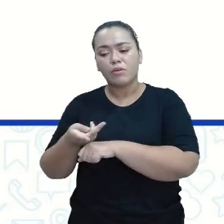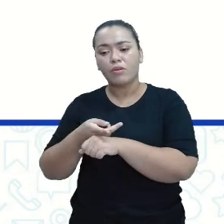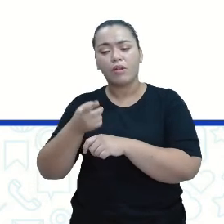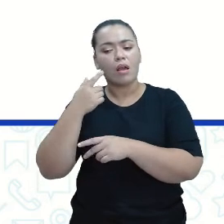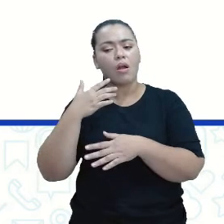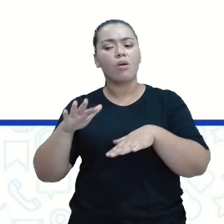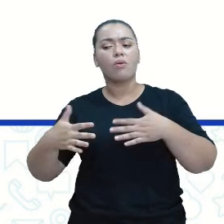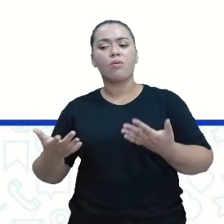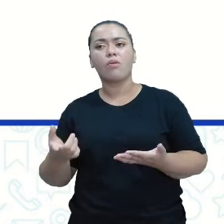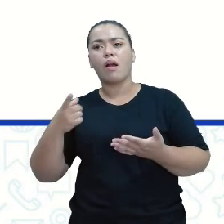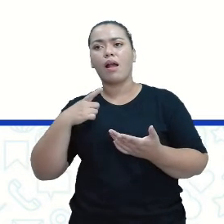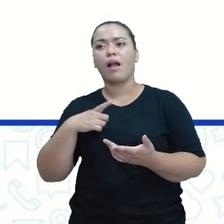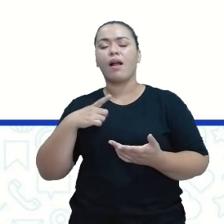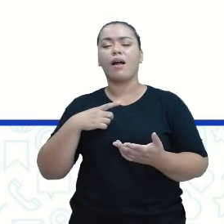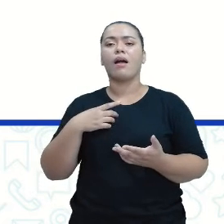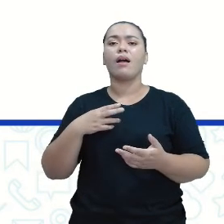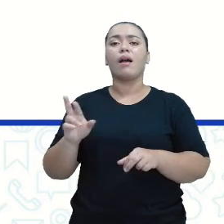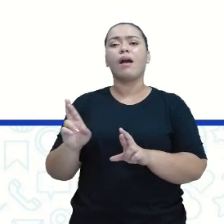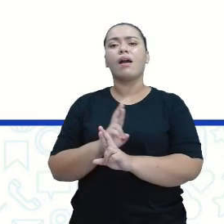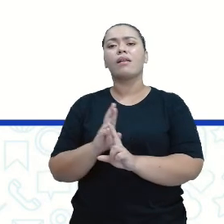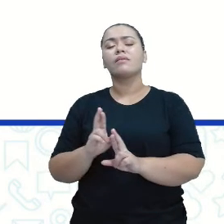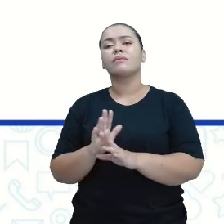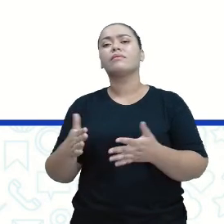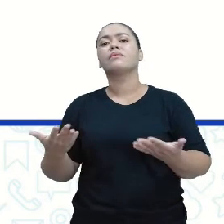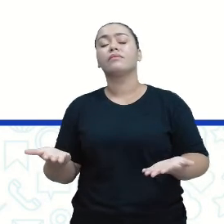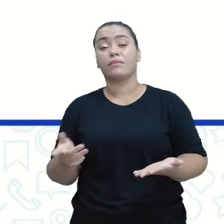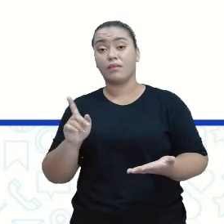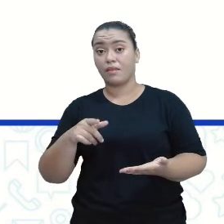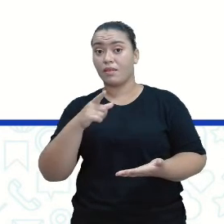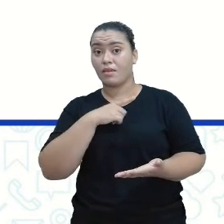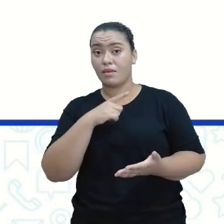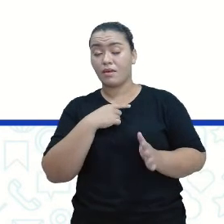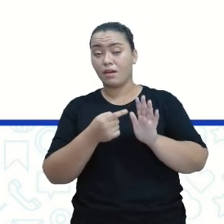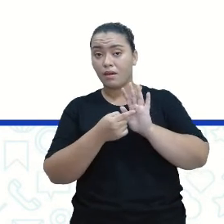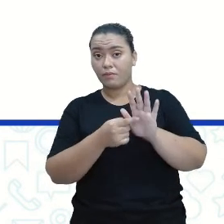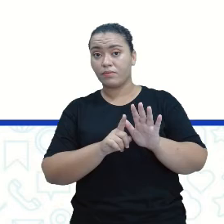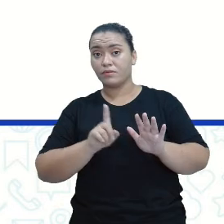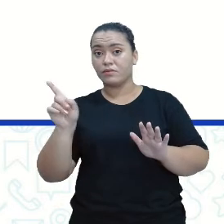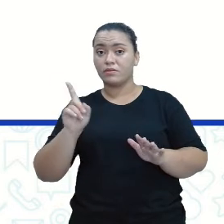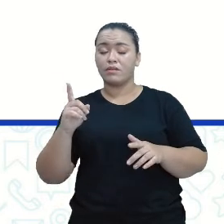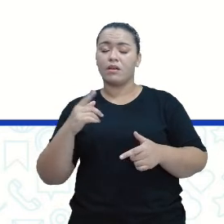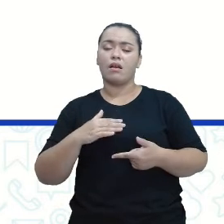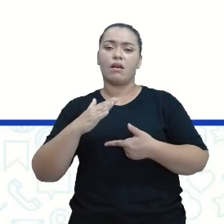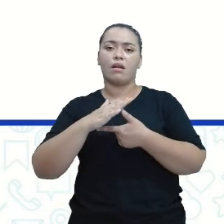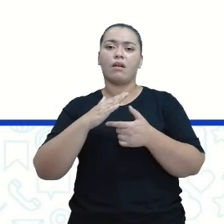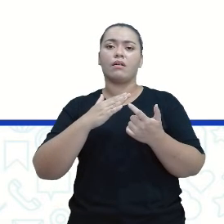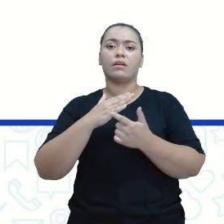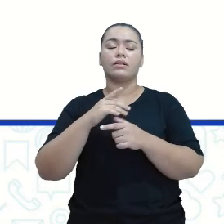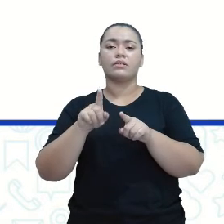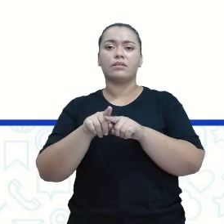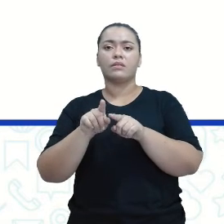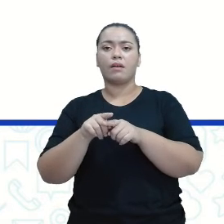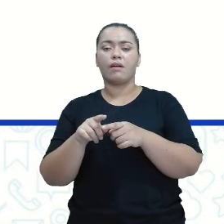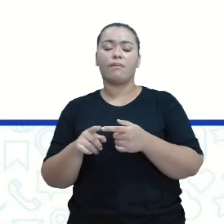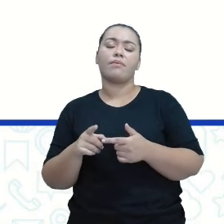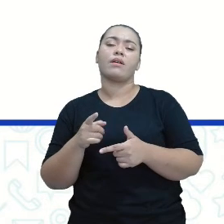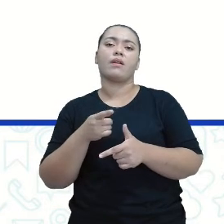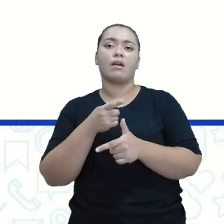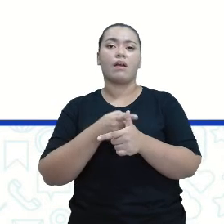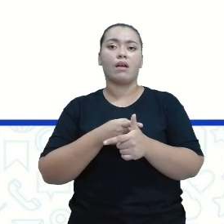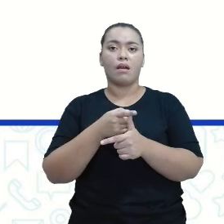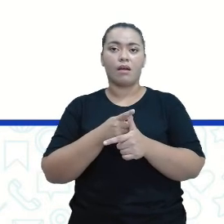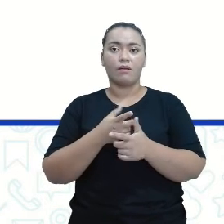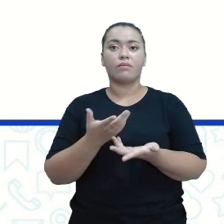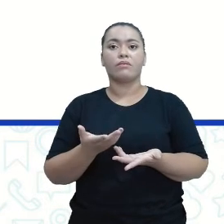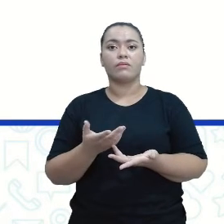cosseno e tangente, certo? Qual é a relação que apresenta lá o cateto oposto e o cateto adjacente. Tu vai encontrar lá